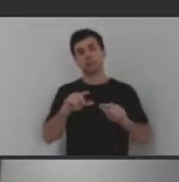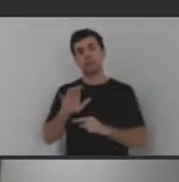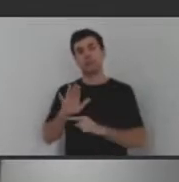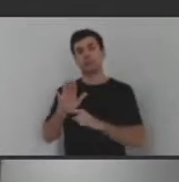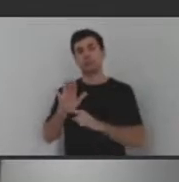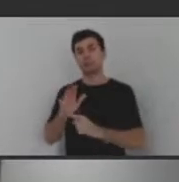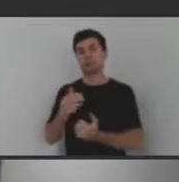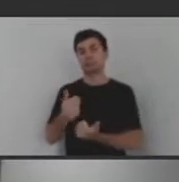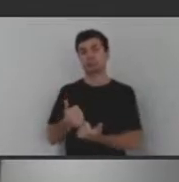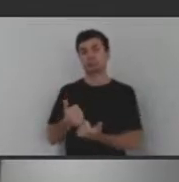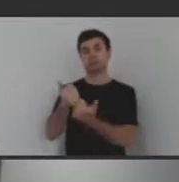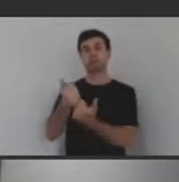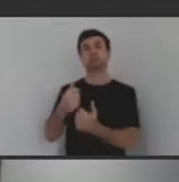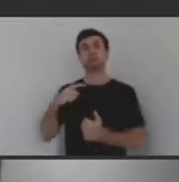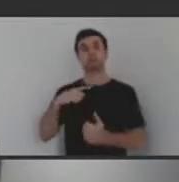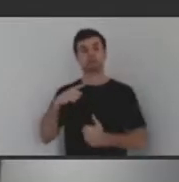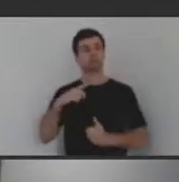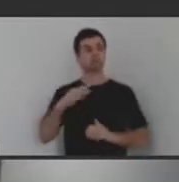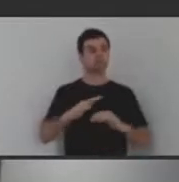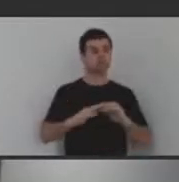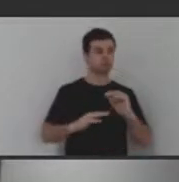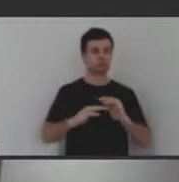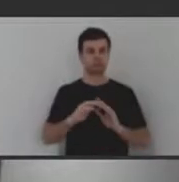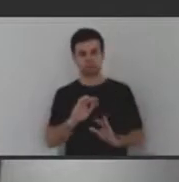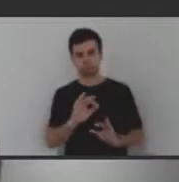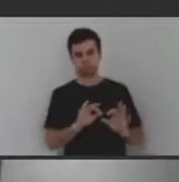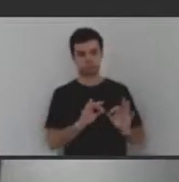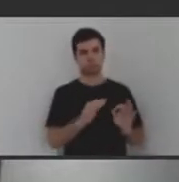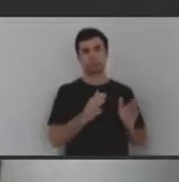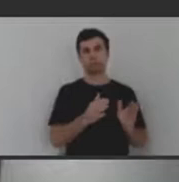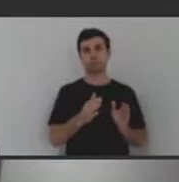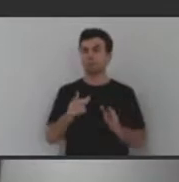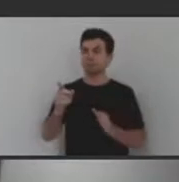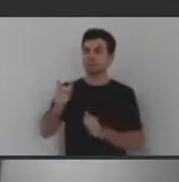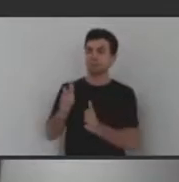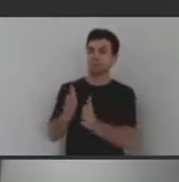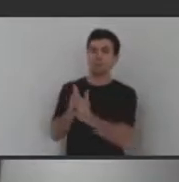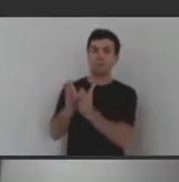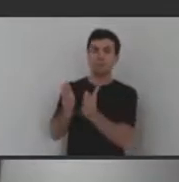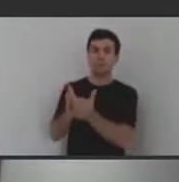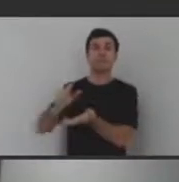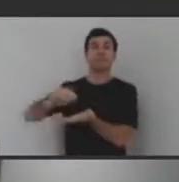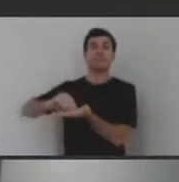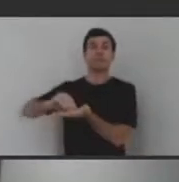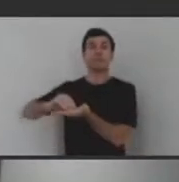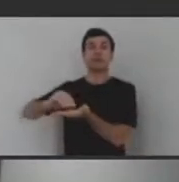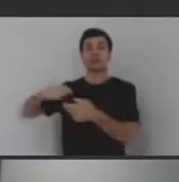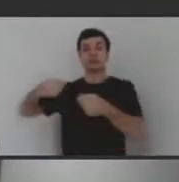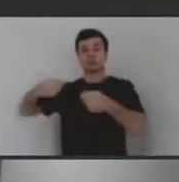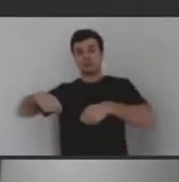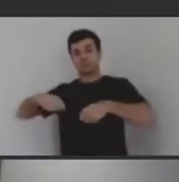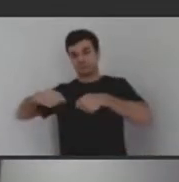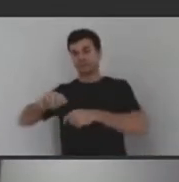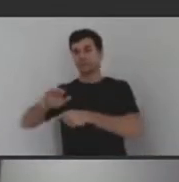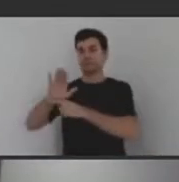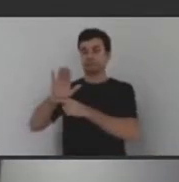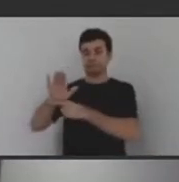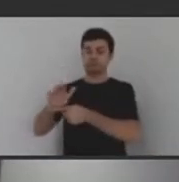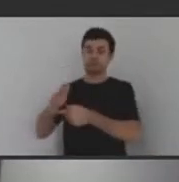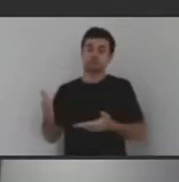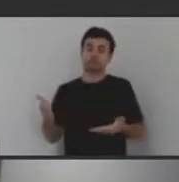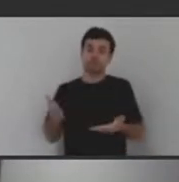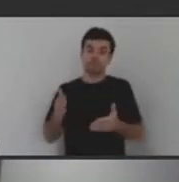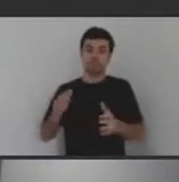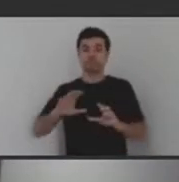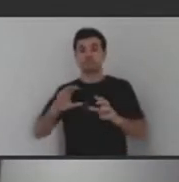promover relevantes ações organizadas de solidariedade aos mais necessitados. Desde o início da quarentena até o presente momento, o grupo